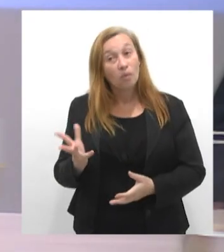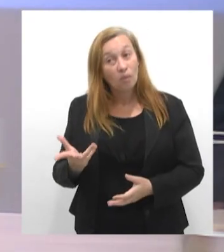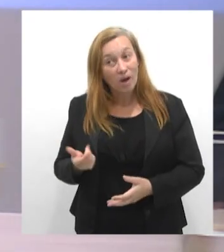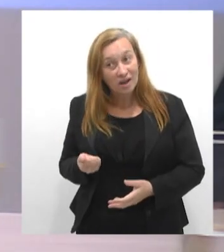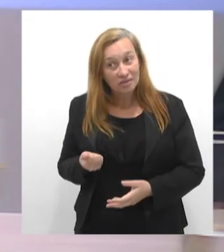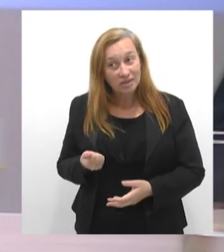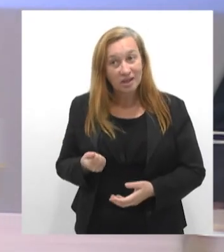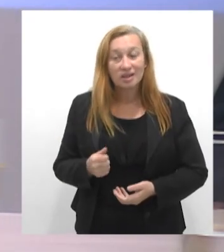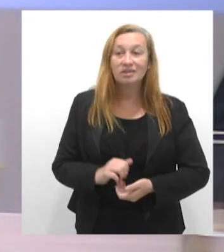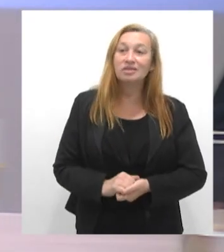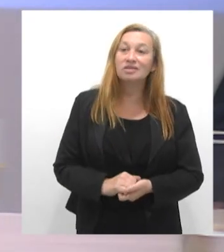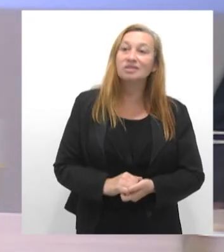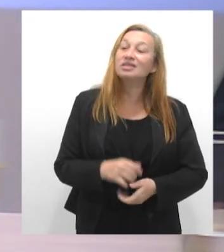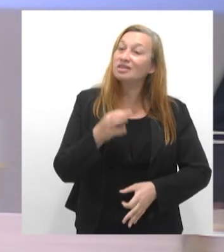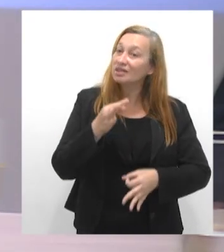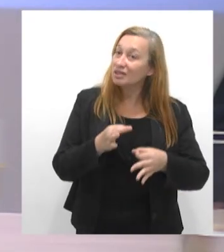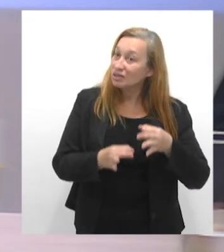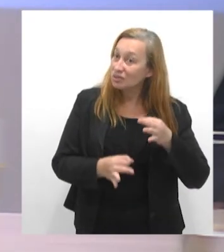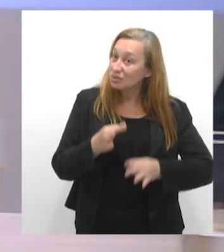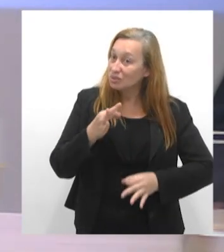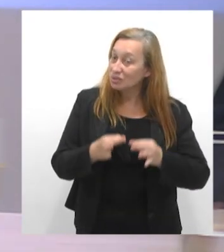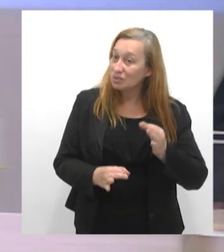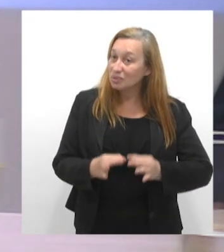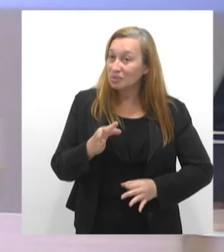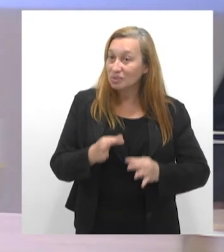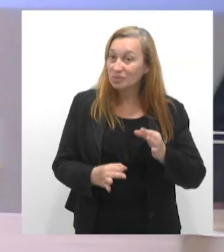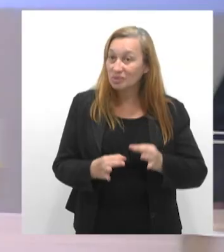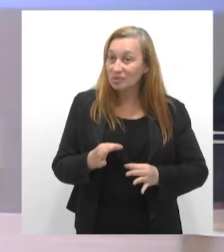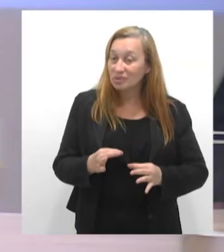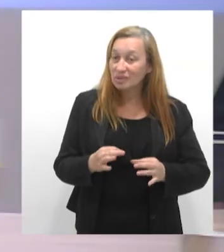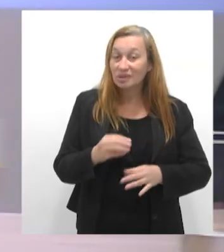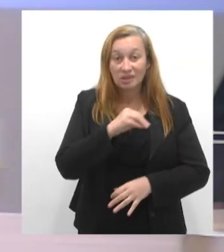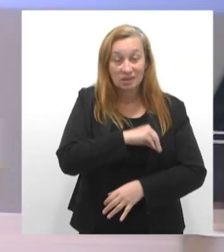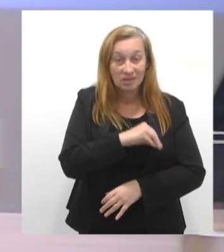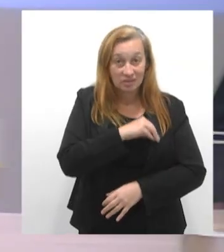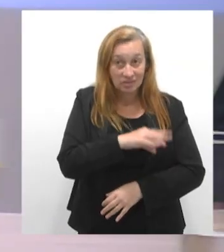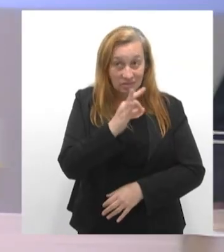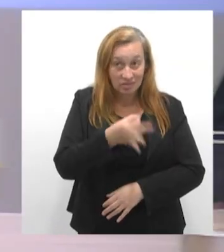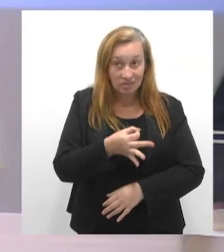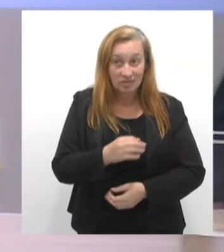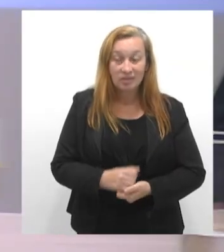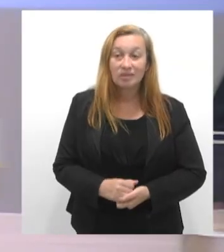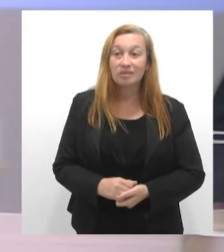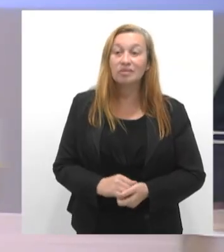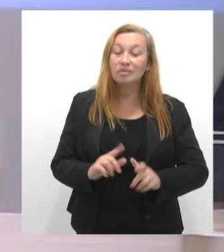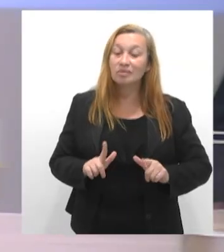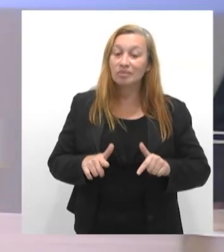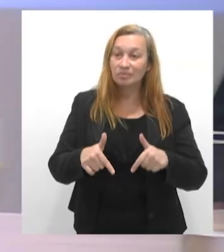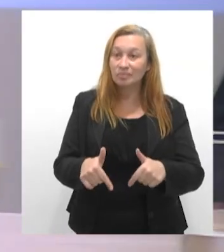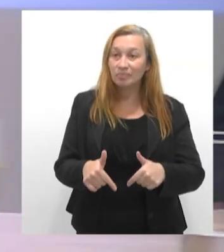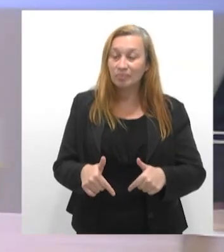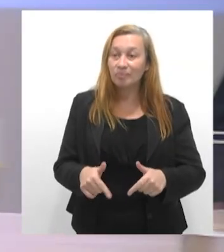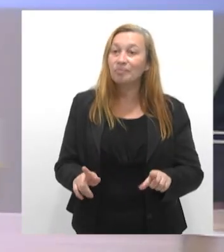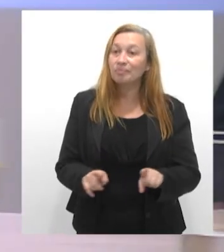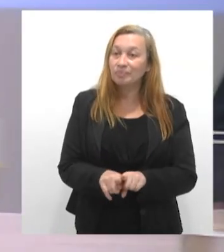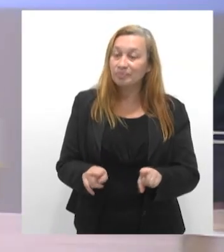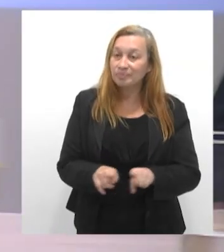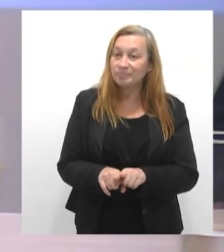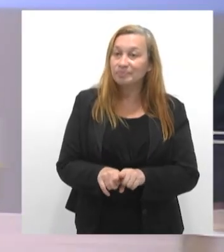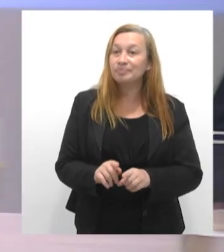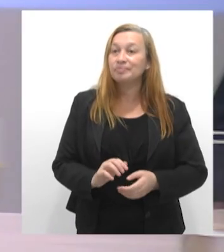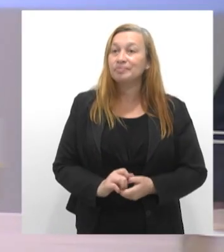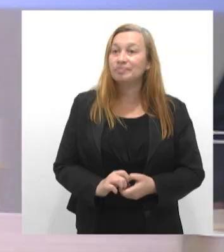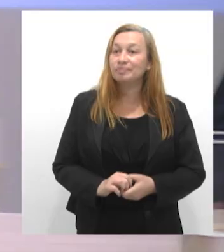qualificado e justamente remunerado, para que sua atuação também nos